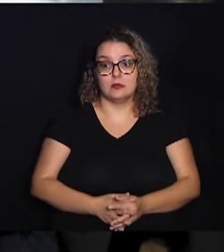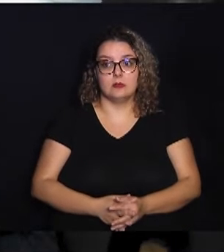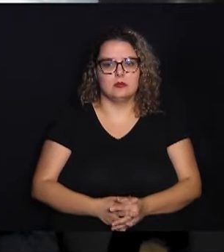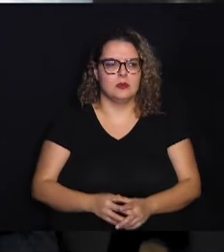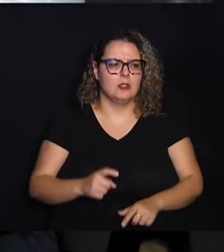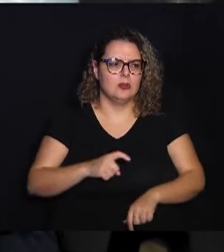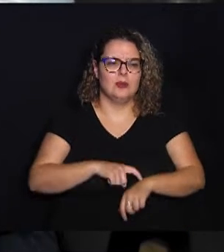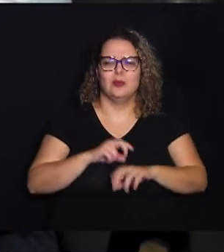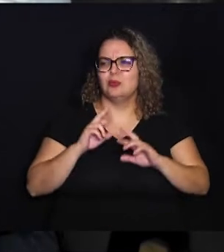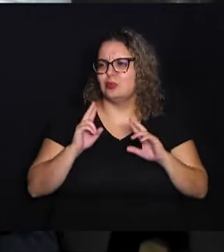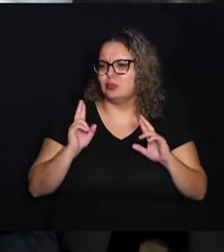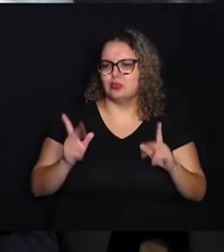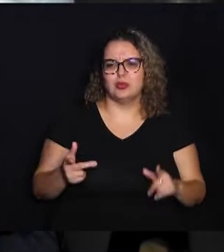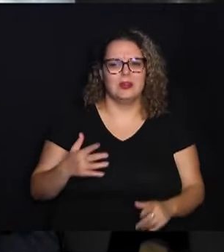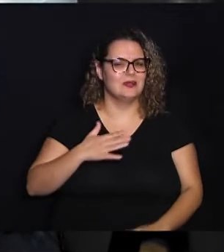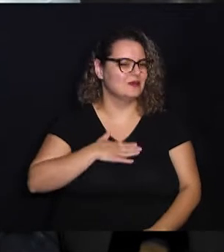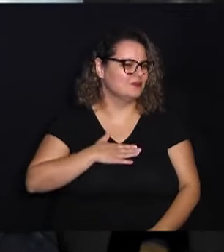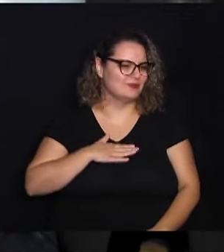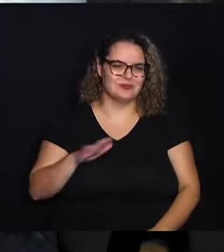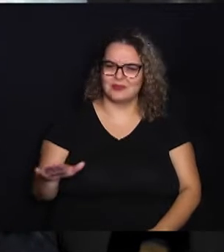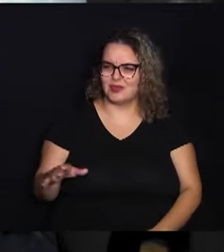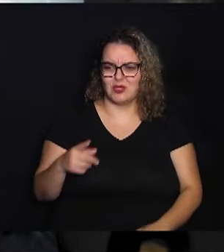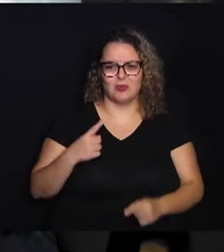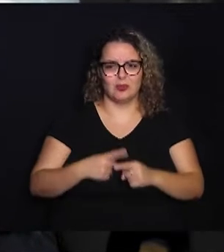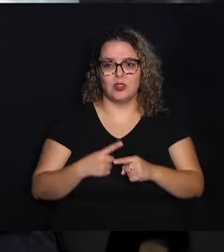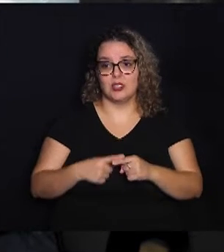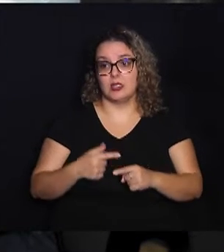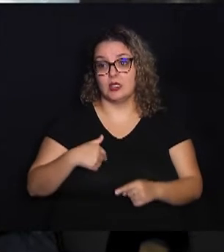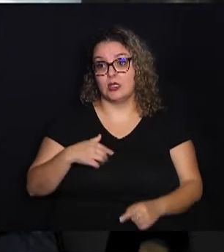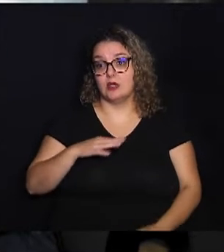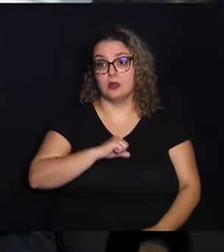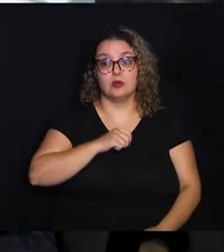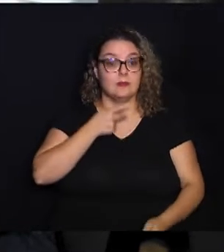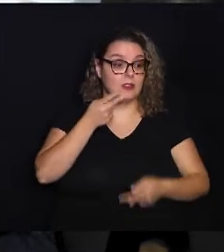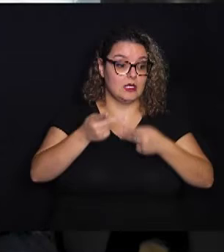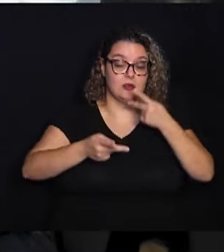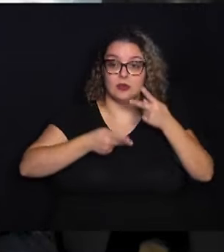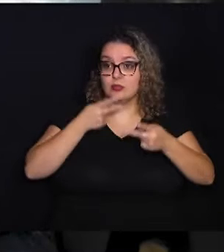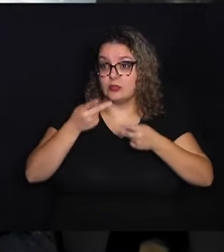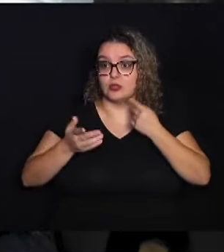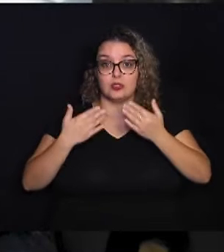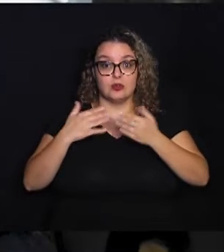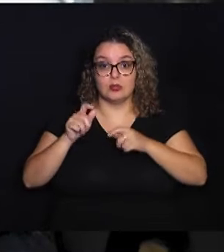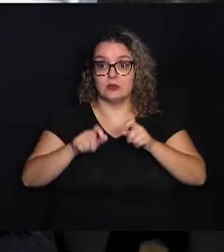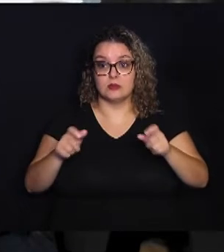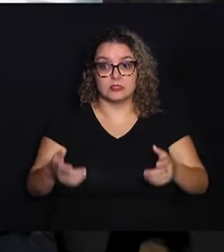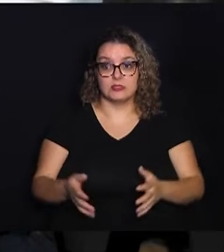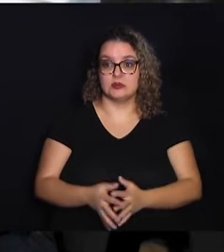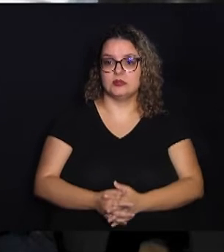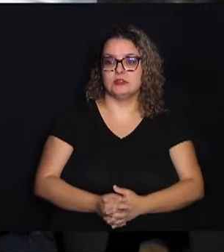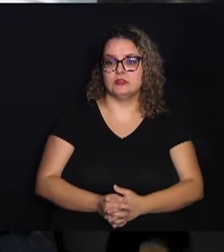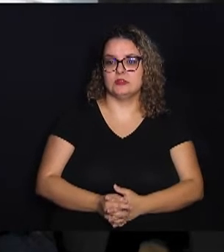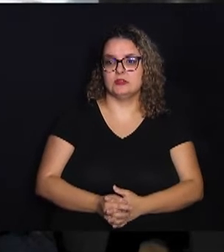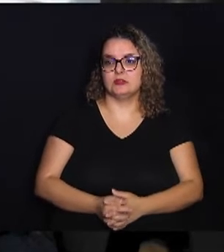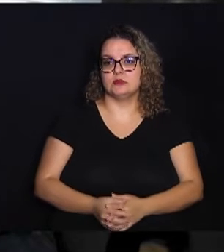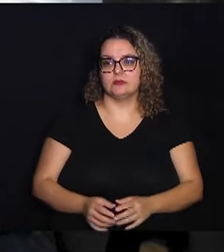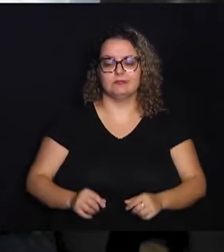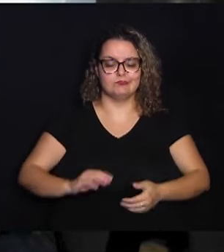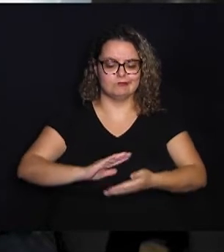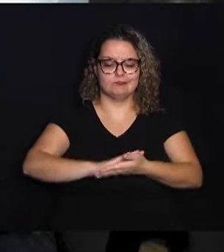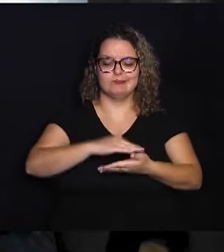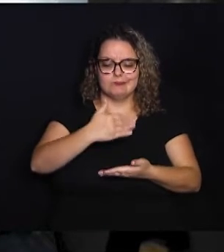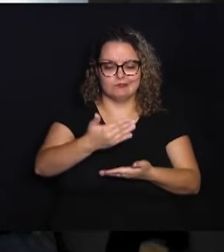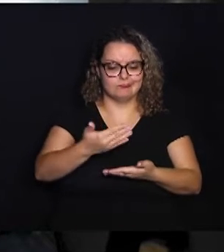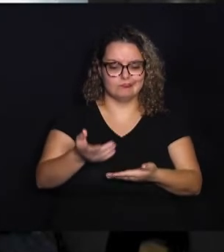bem diferente. Eu não gostava, porque eu gosto muito de falar, eu gosto de conversar com as pessoas, e a gente ficava com uma tela na frente,